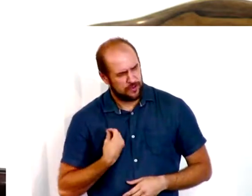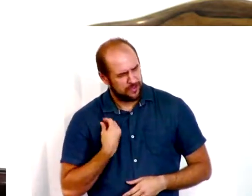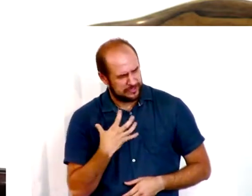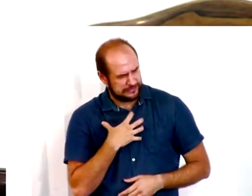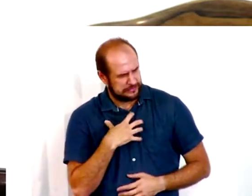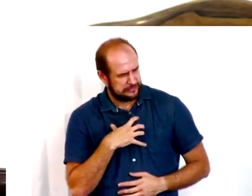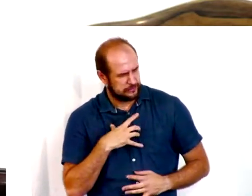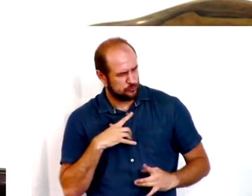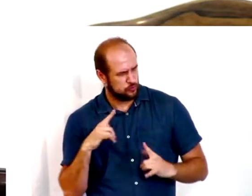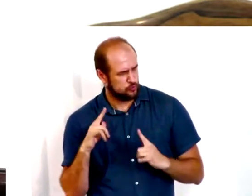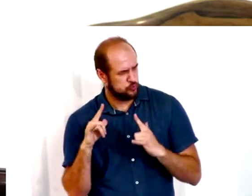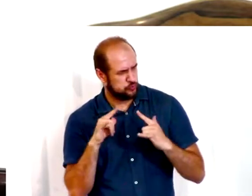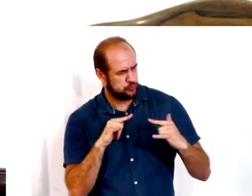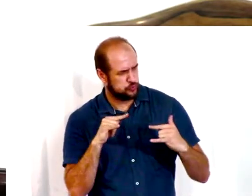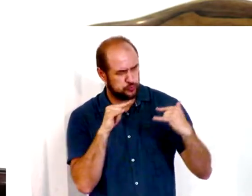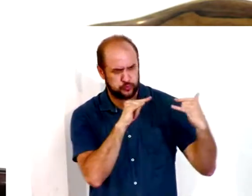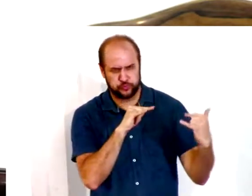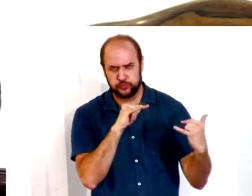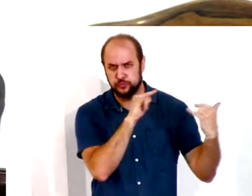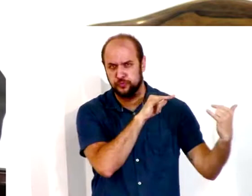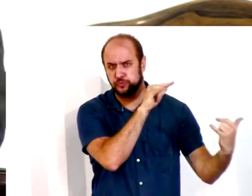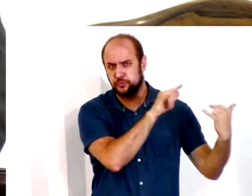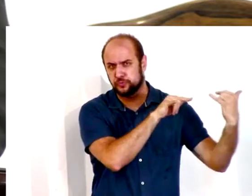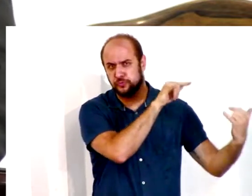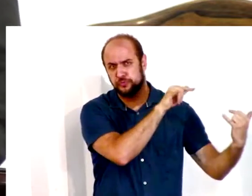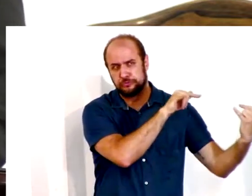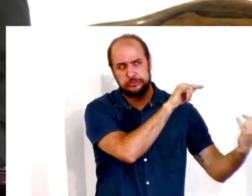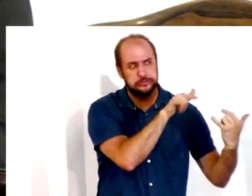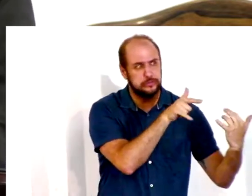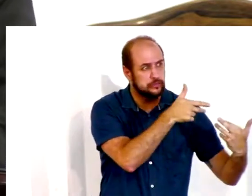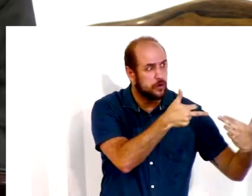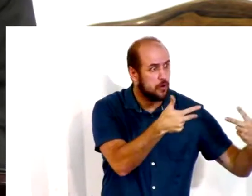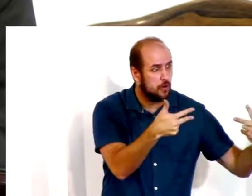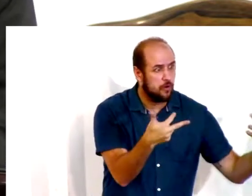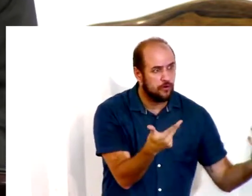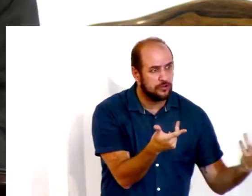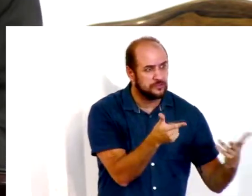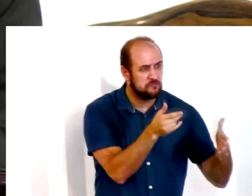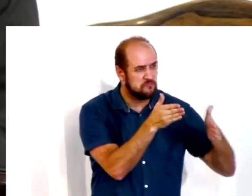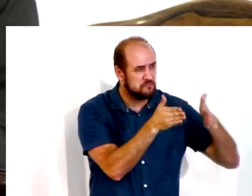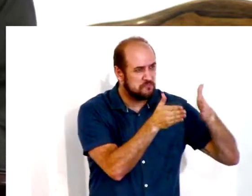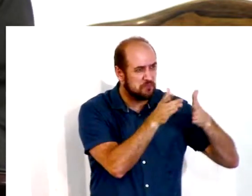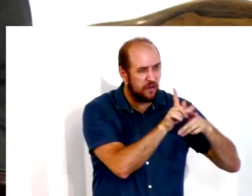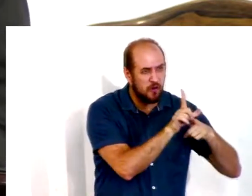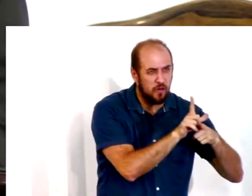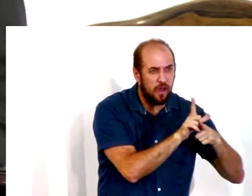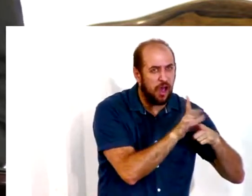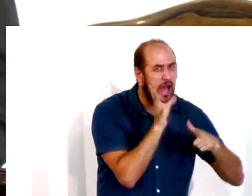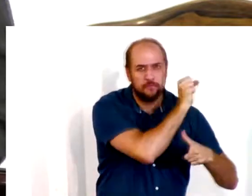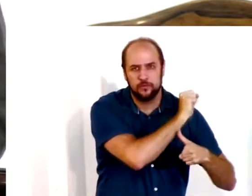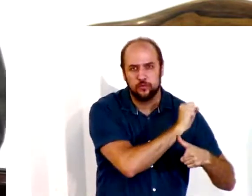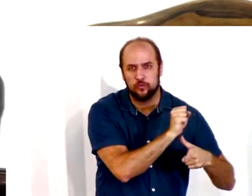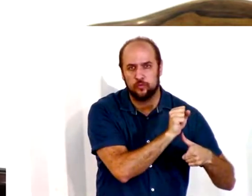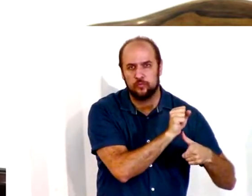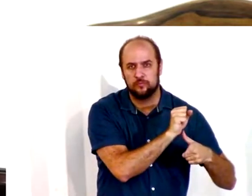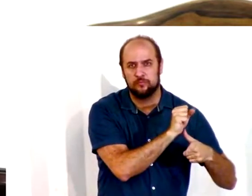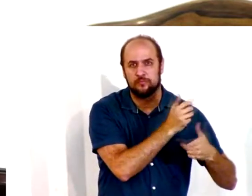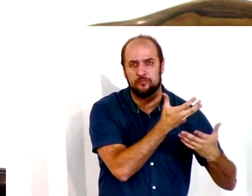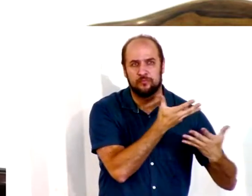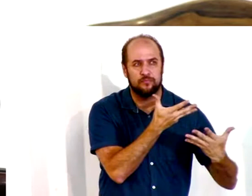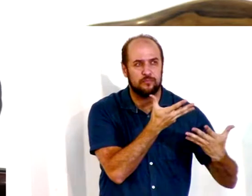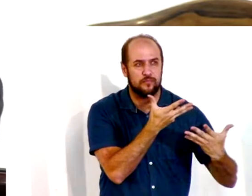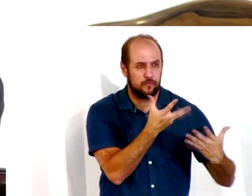atraídos e desejando coisas que momentaneamente podem preencher, mas logo